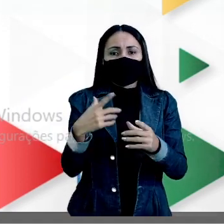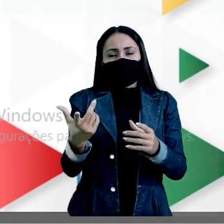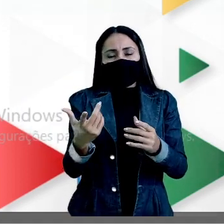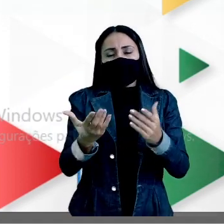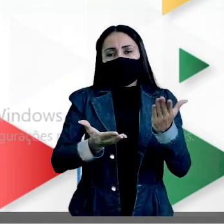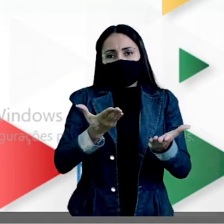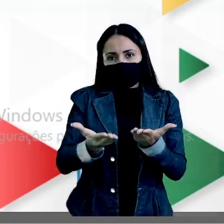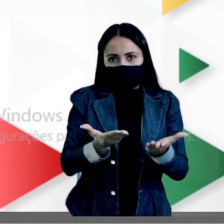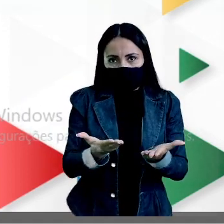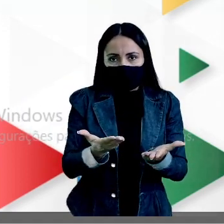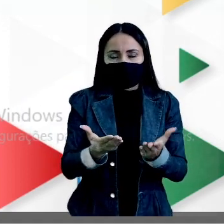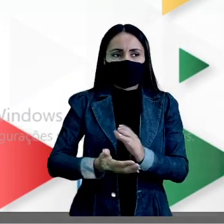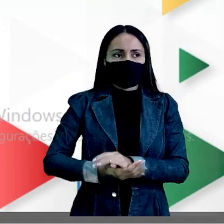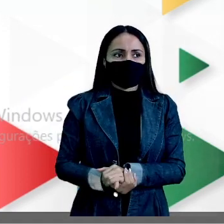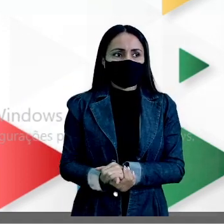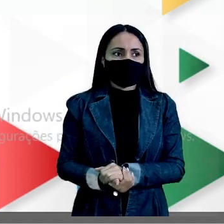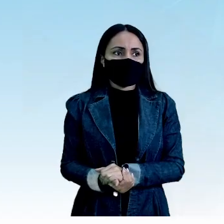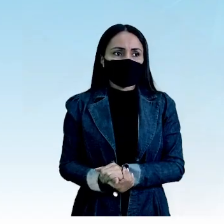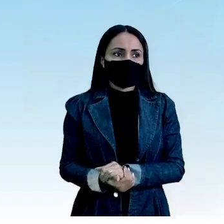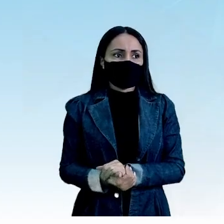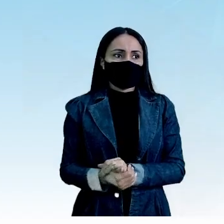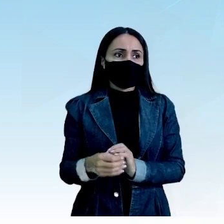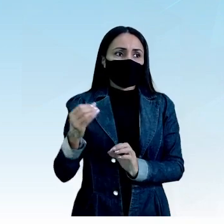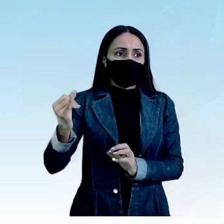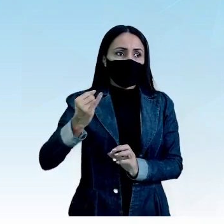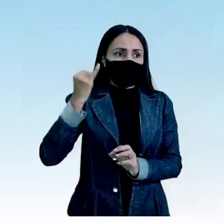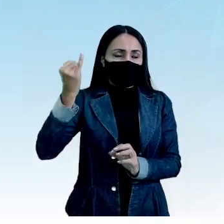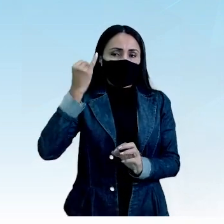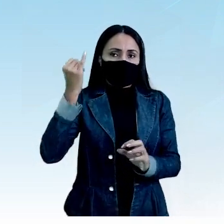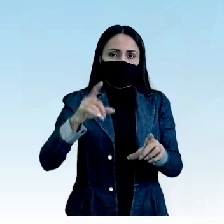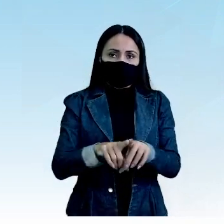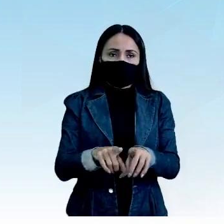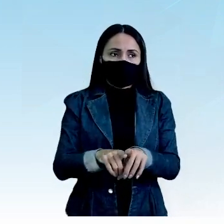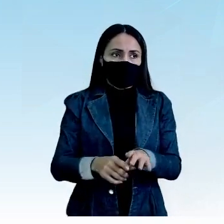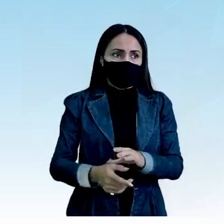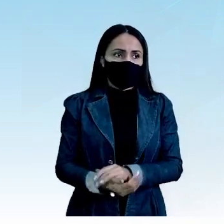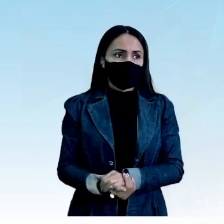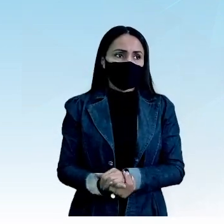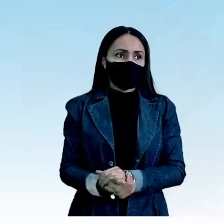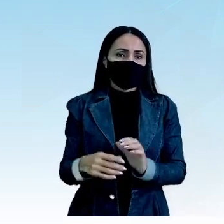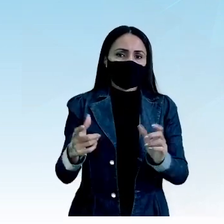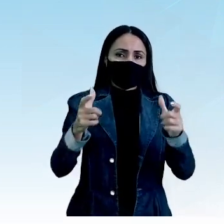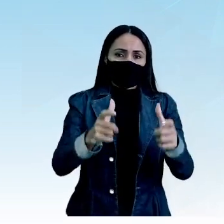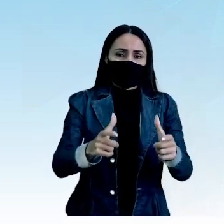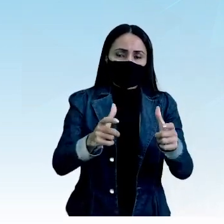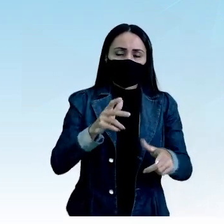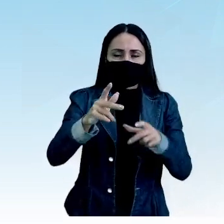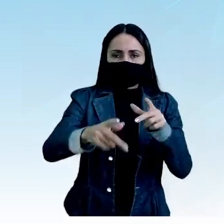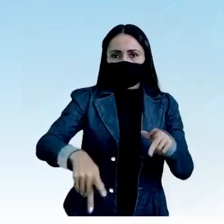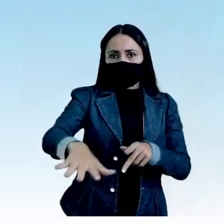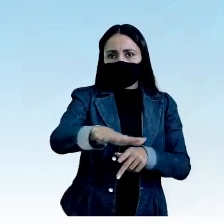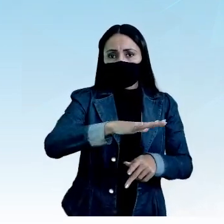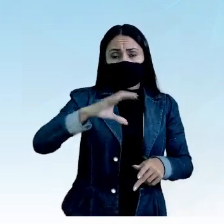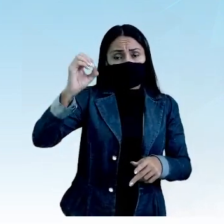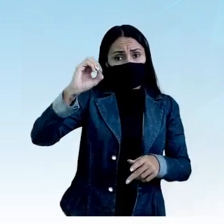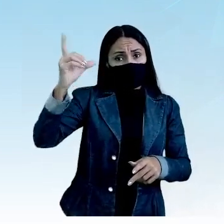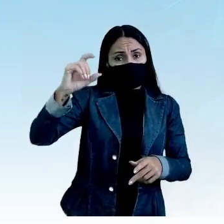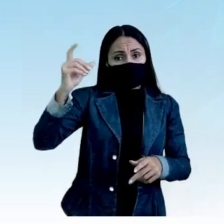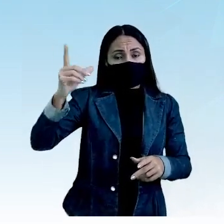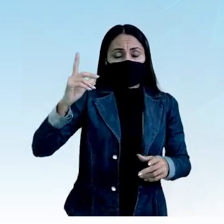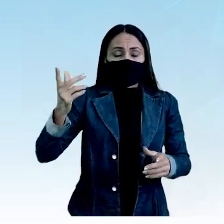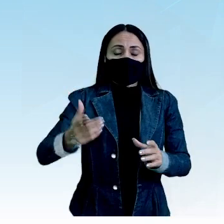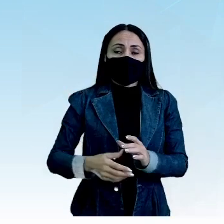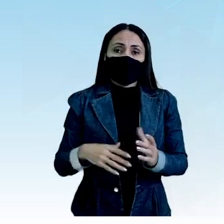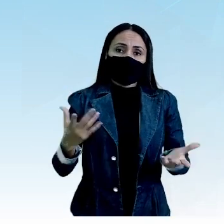viva, né? E o interessante, dá para ver que fica realmente num local popular, em Olinda, no sítio histórico. E